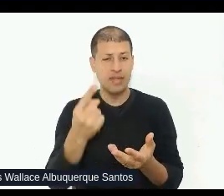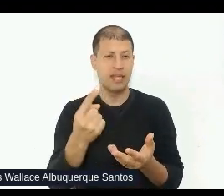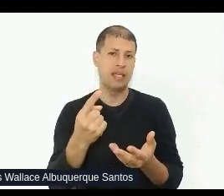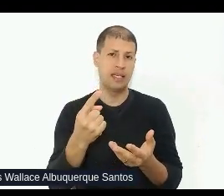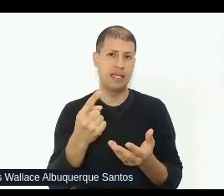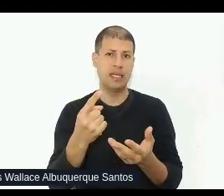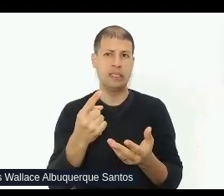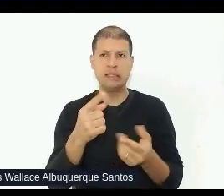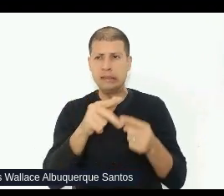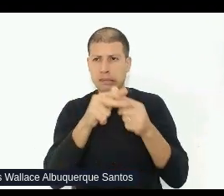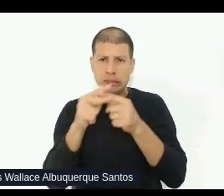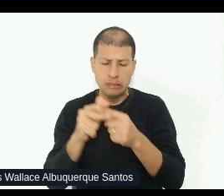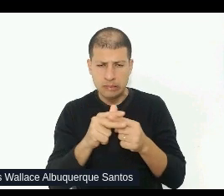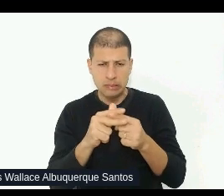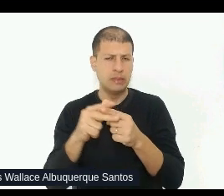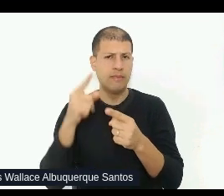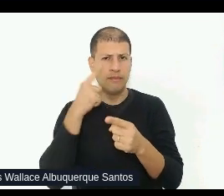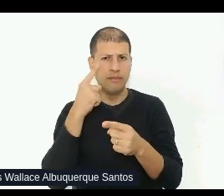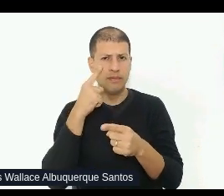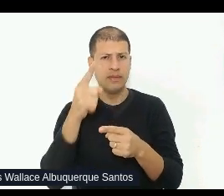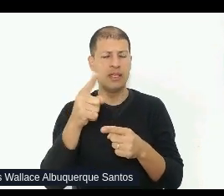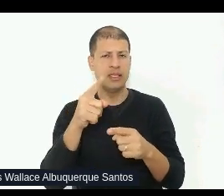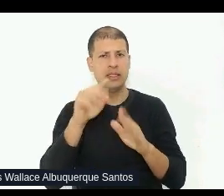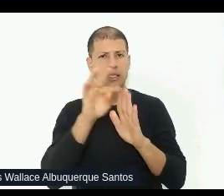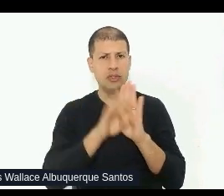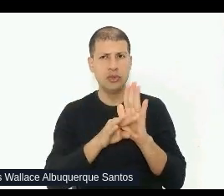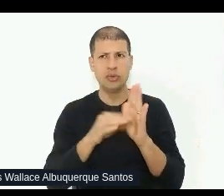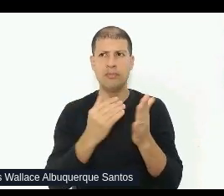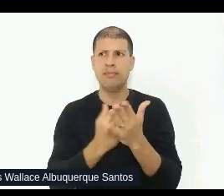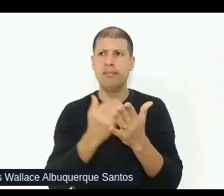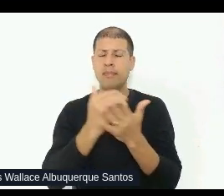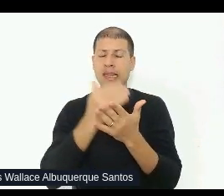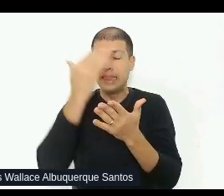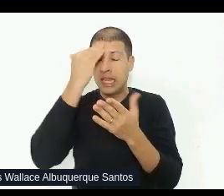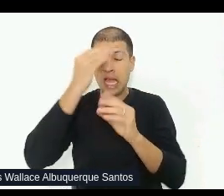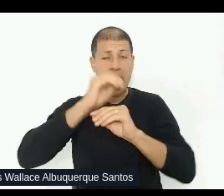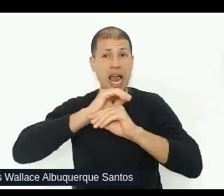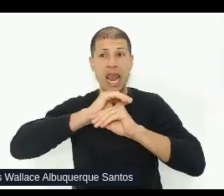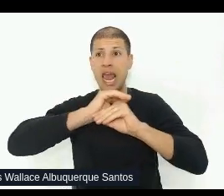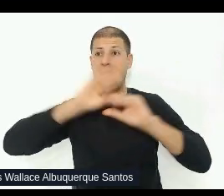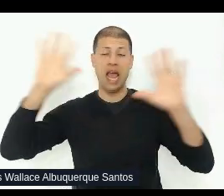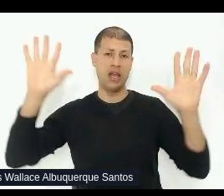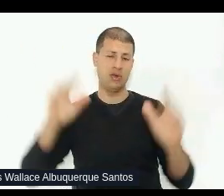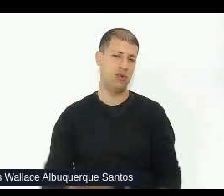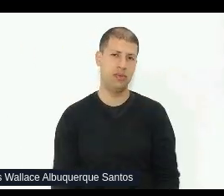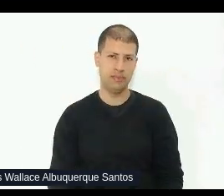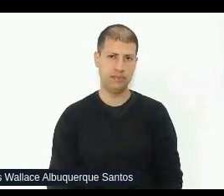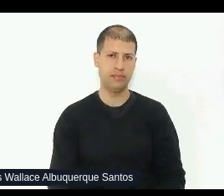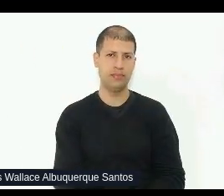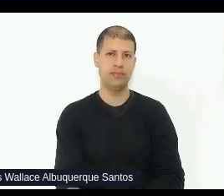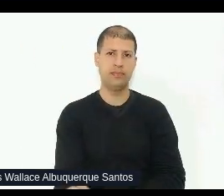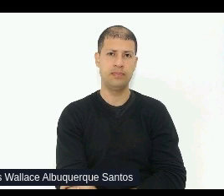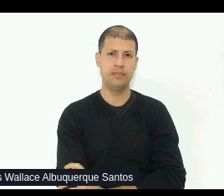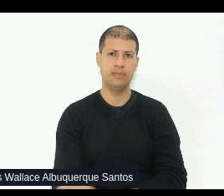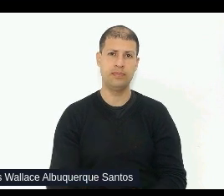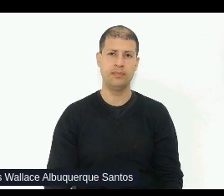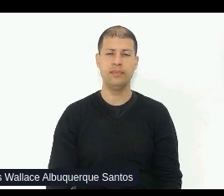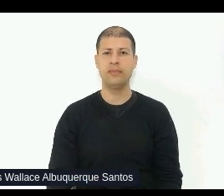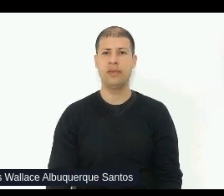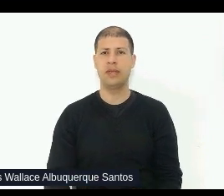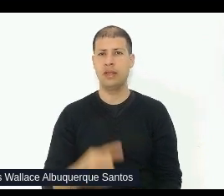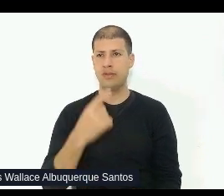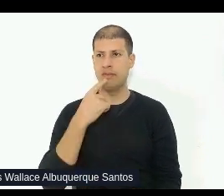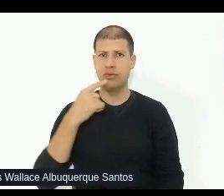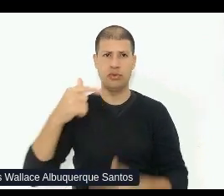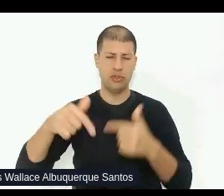editar esse texto aqui e fosse um texto, mais compreensível, digamos assim, mais entendível. E aí eu tive um trabalho com